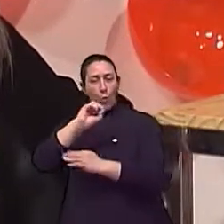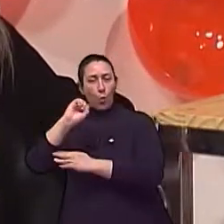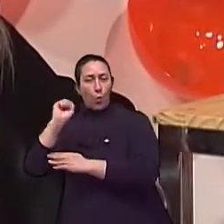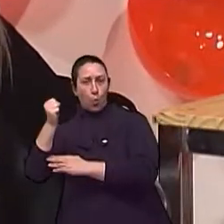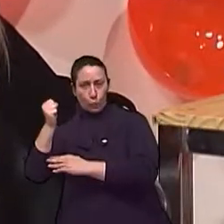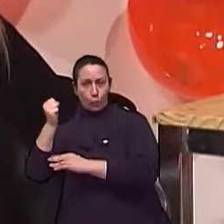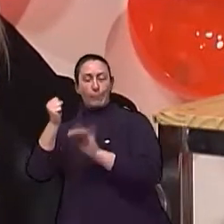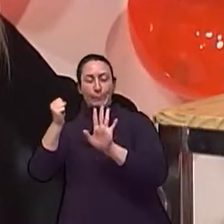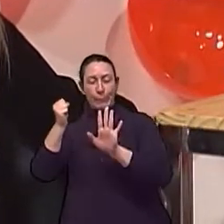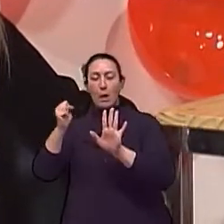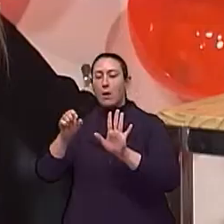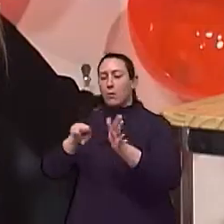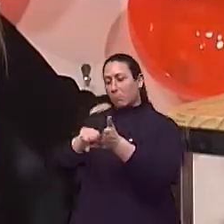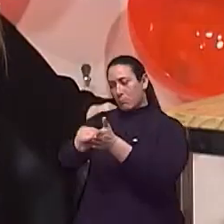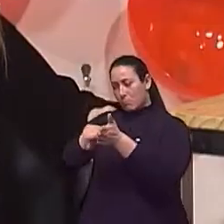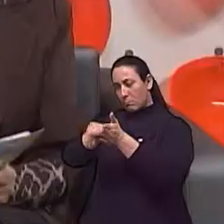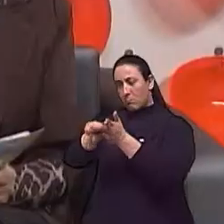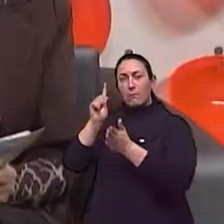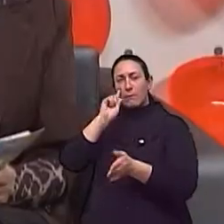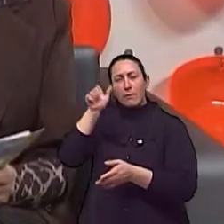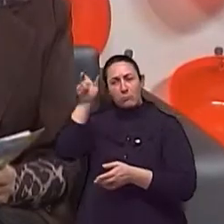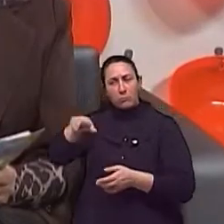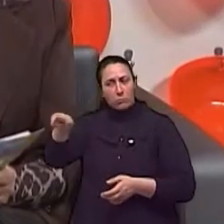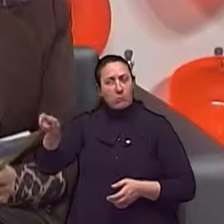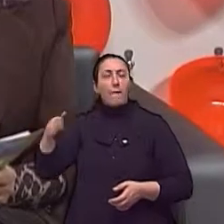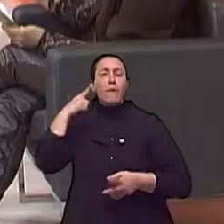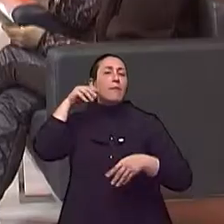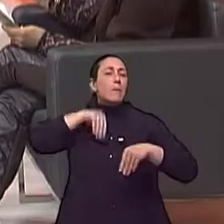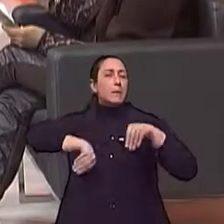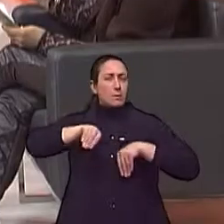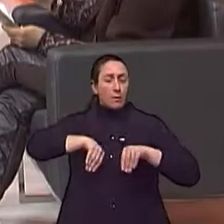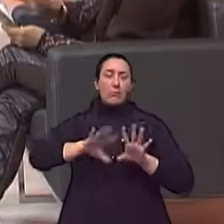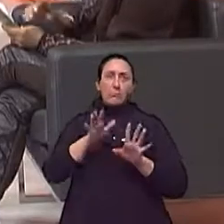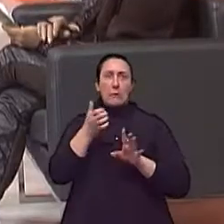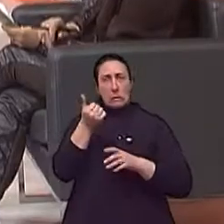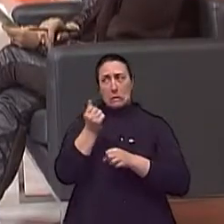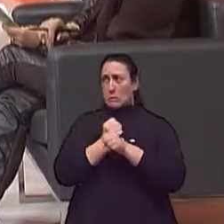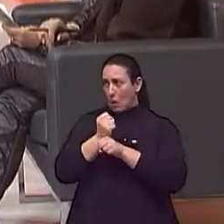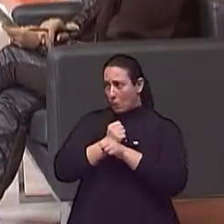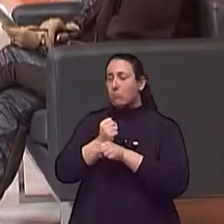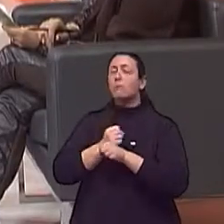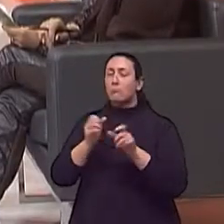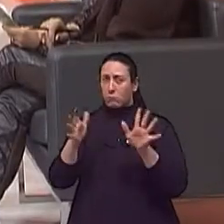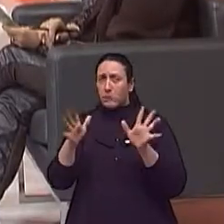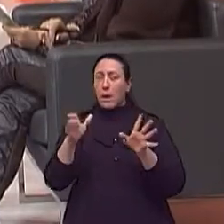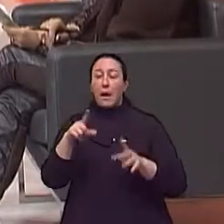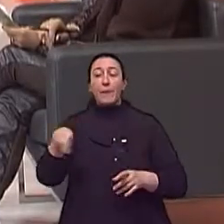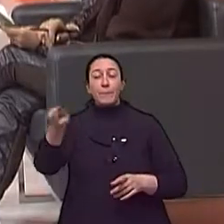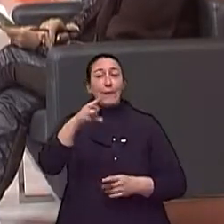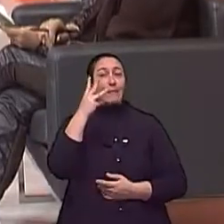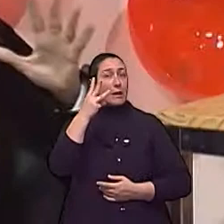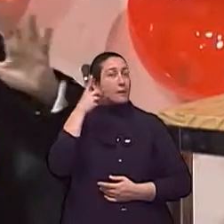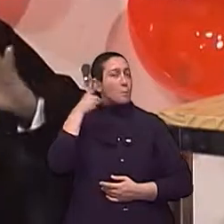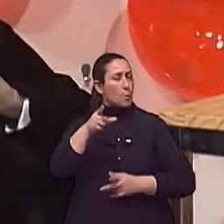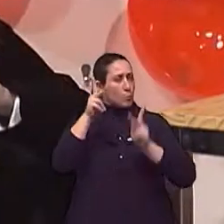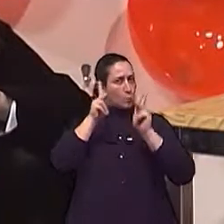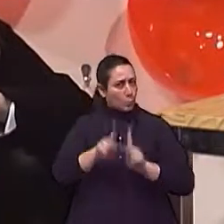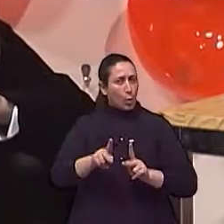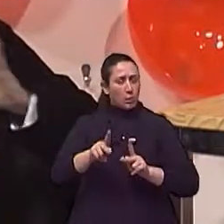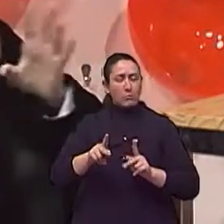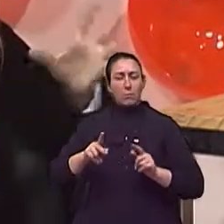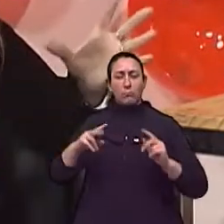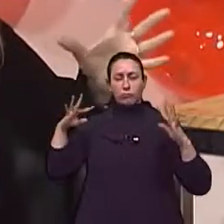medidas de depressão uhum um período significativo de 6 anos exatamente 6 anos Então essas 3.000 pessoas foram seguidas